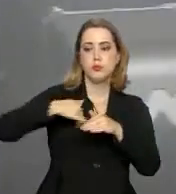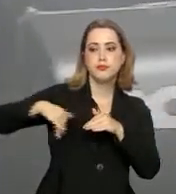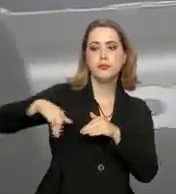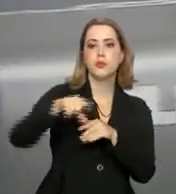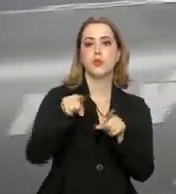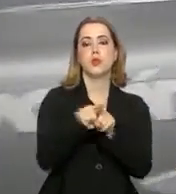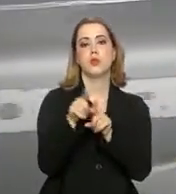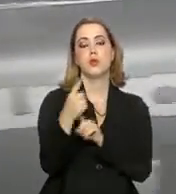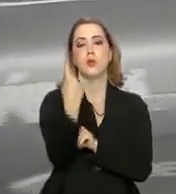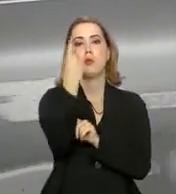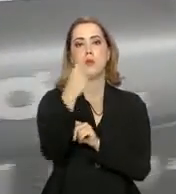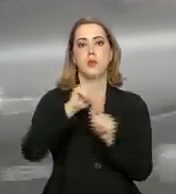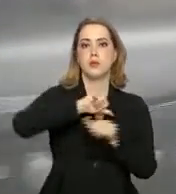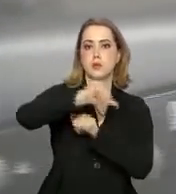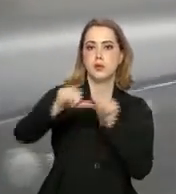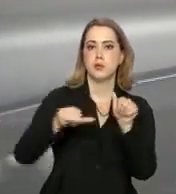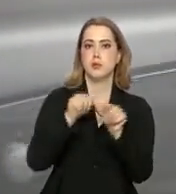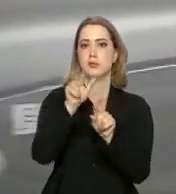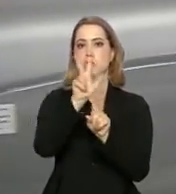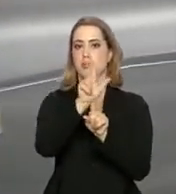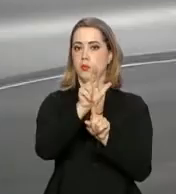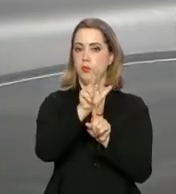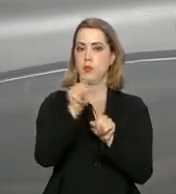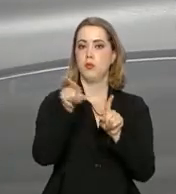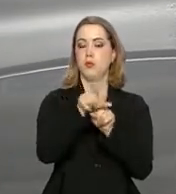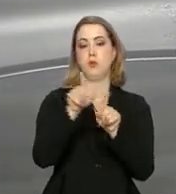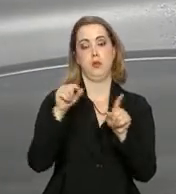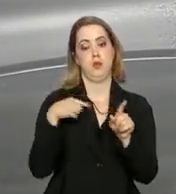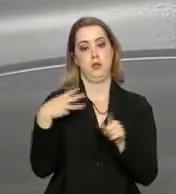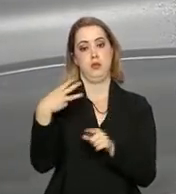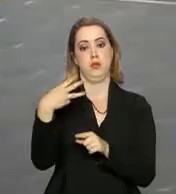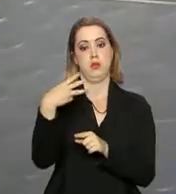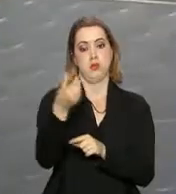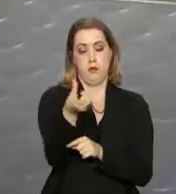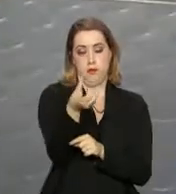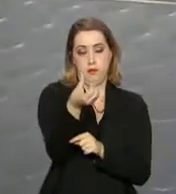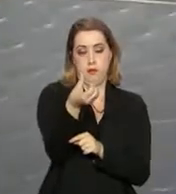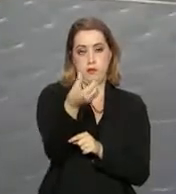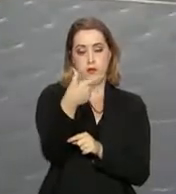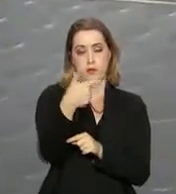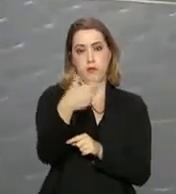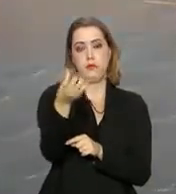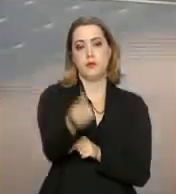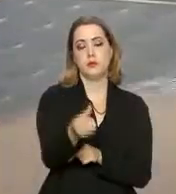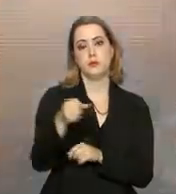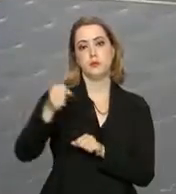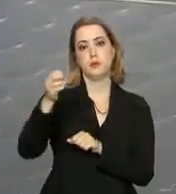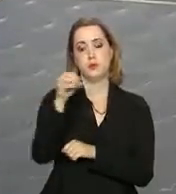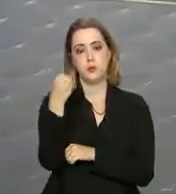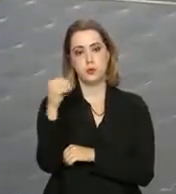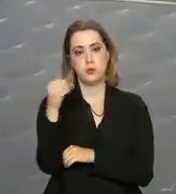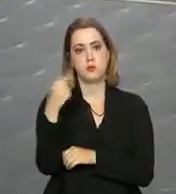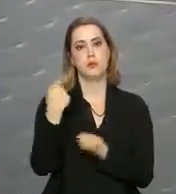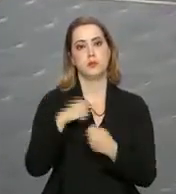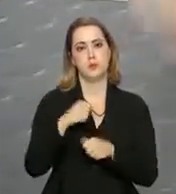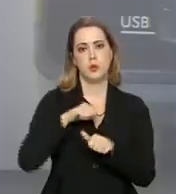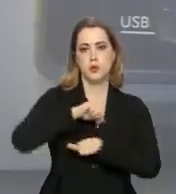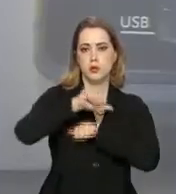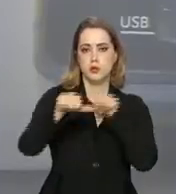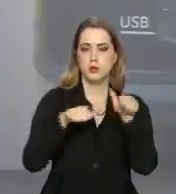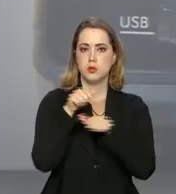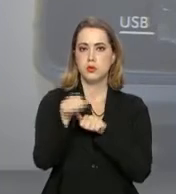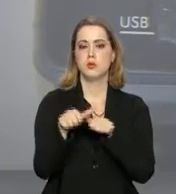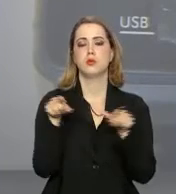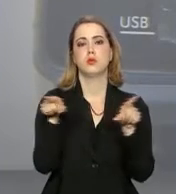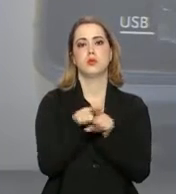prazo termina no dia 26 de outubro e não deve ser prorrogado quem não fizer a mudança para o sinal digital vai ficar sem a programação das emissoras